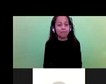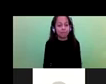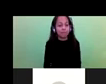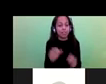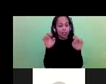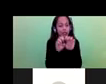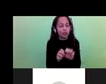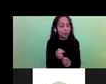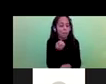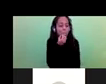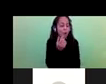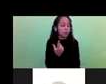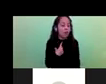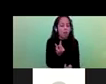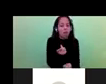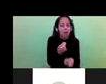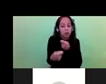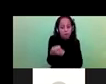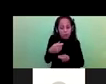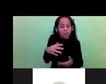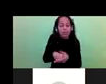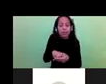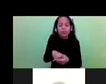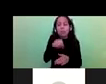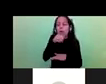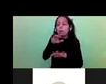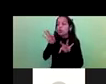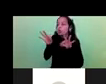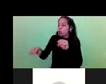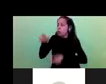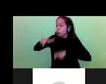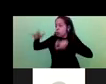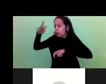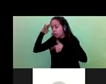congregar todos os colaboradores, todos os empregados